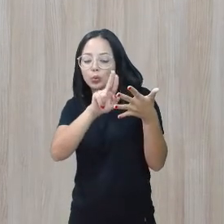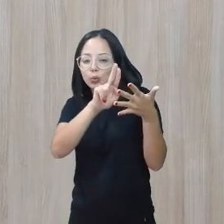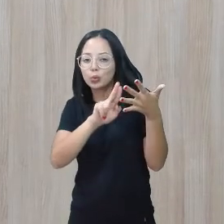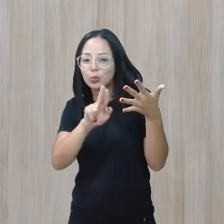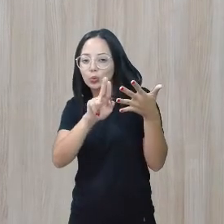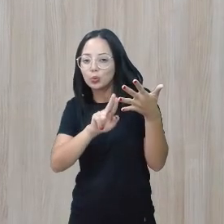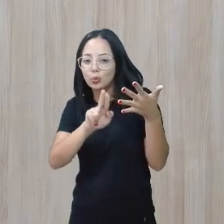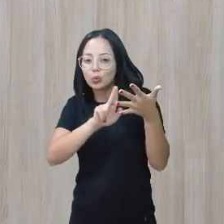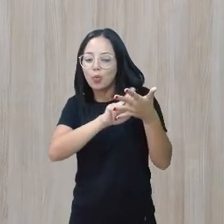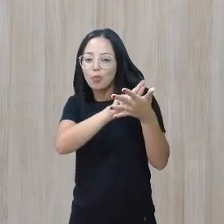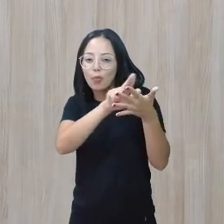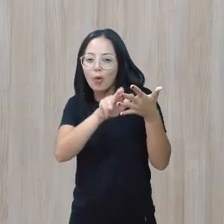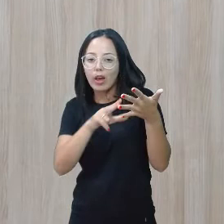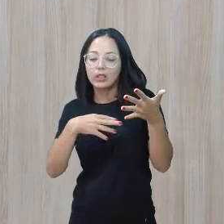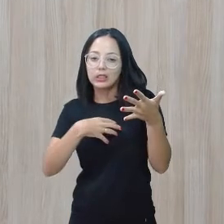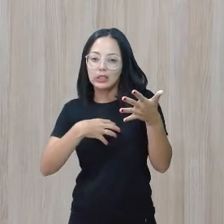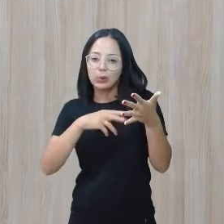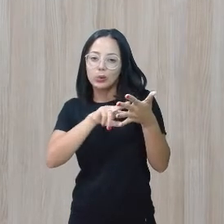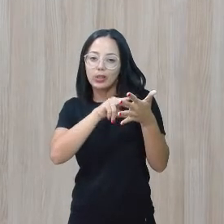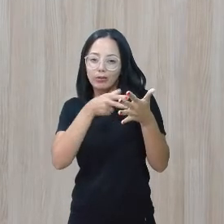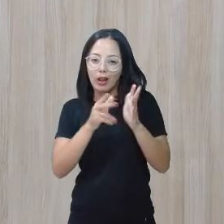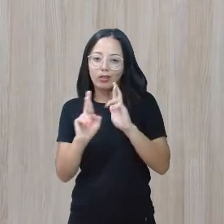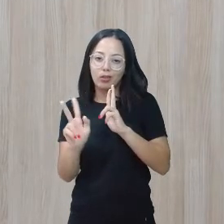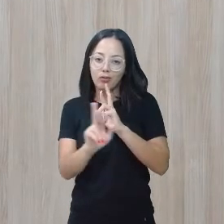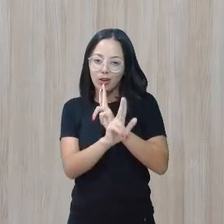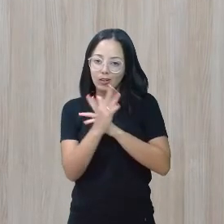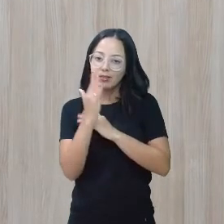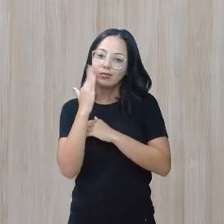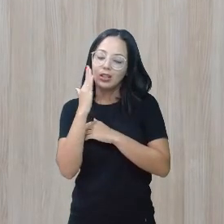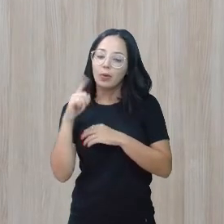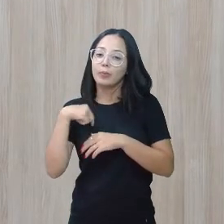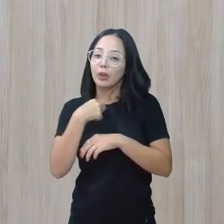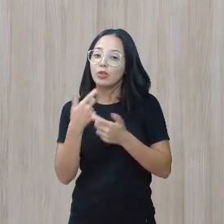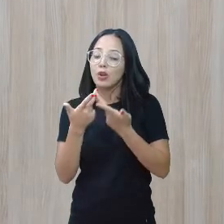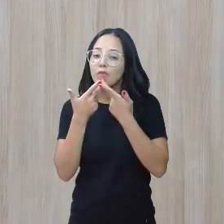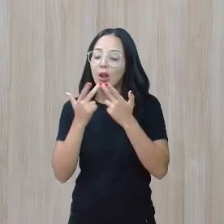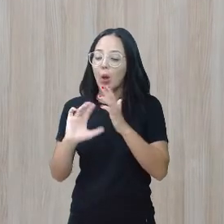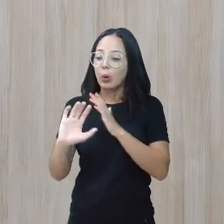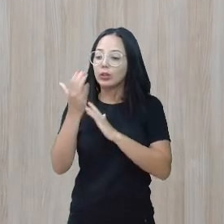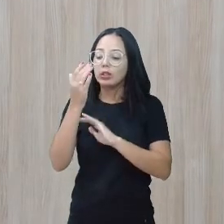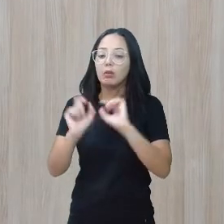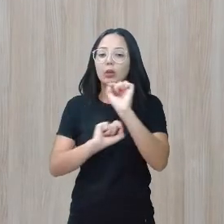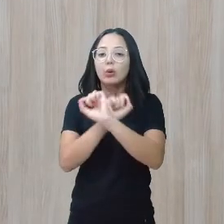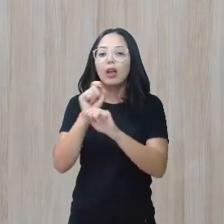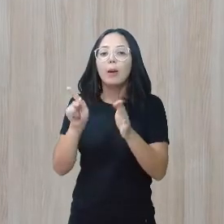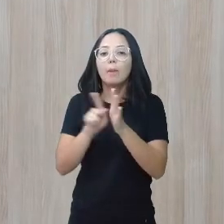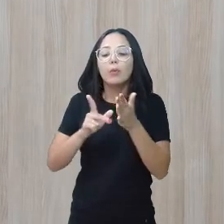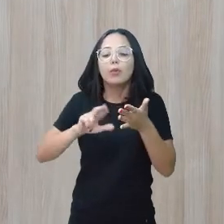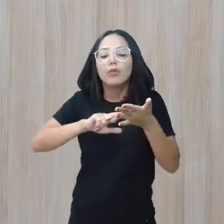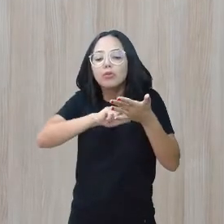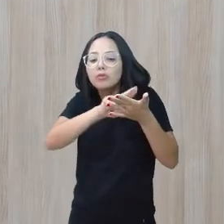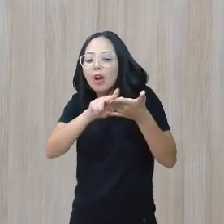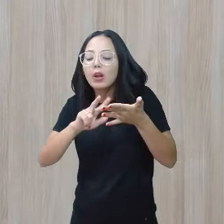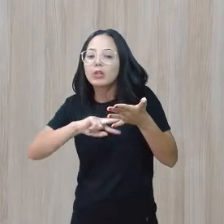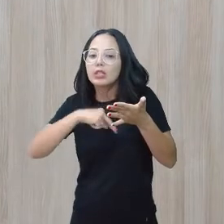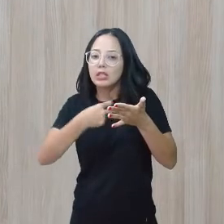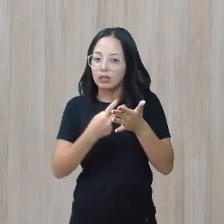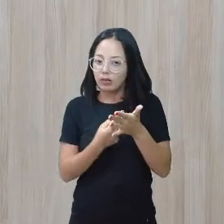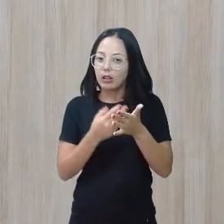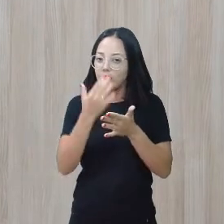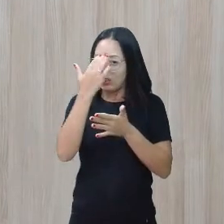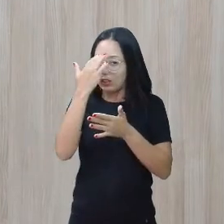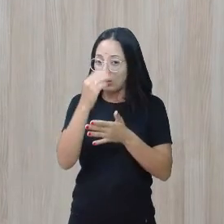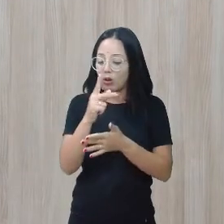aplicabilidades, vários sentidos diferentes. A gente chama esse fenômeno de polissemia. Poli,